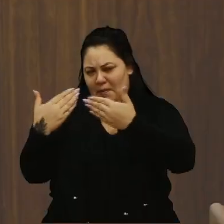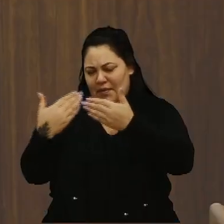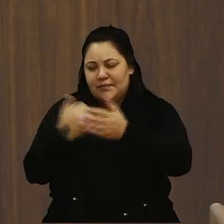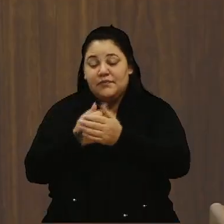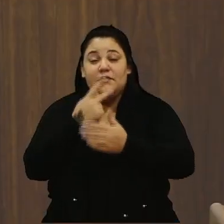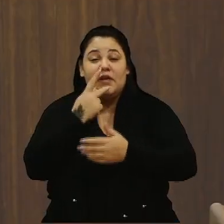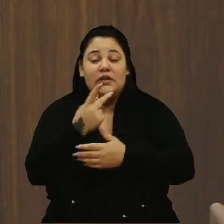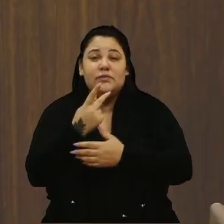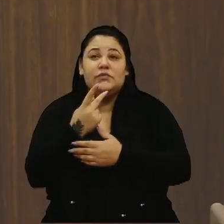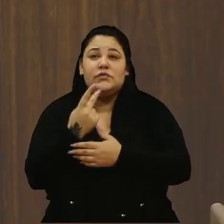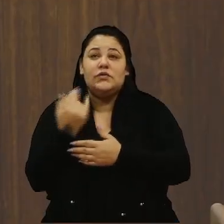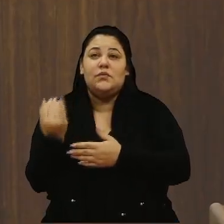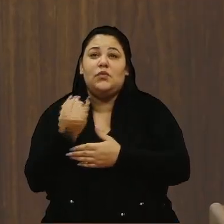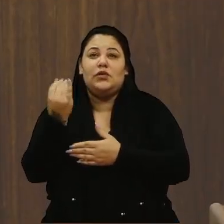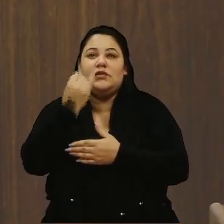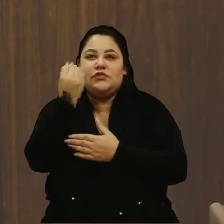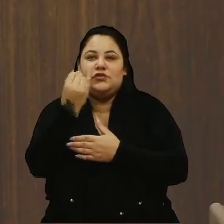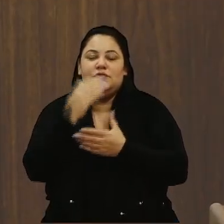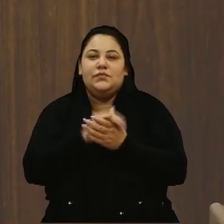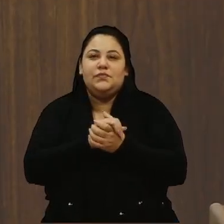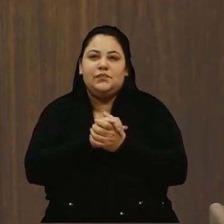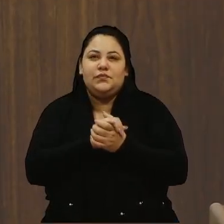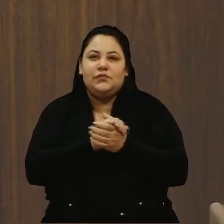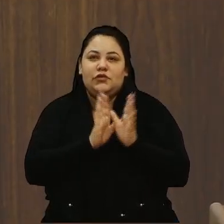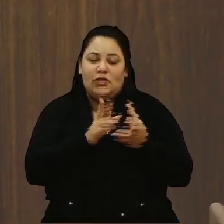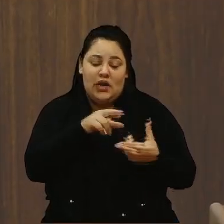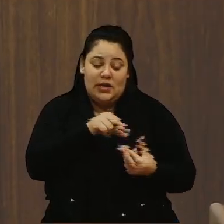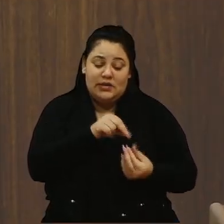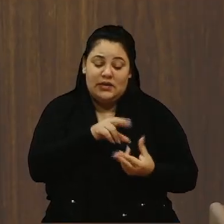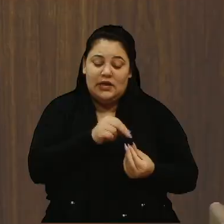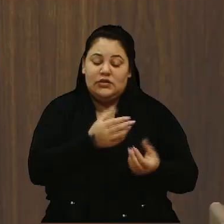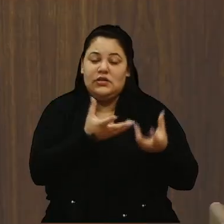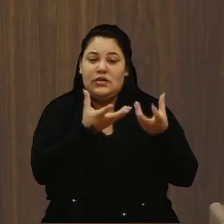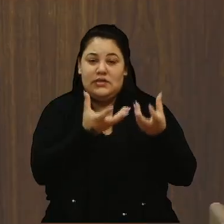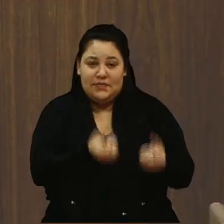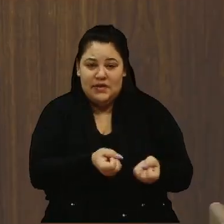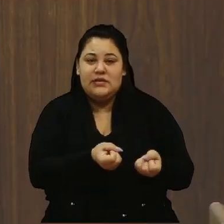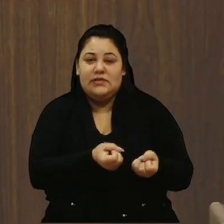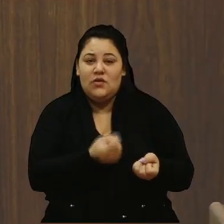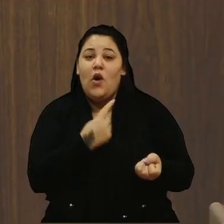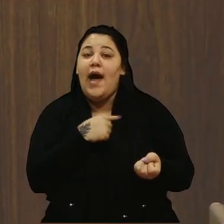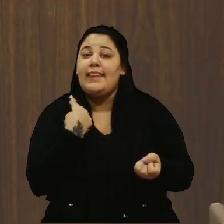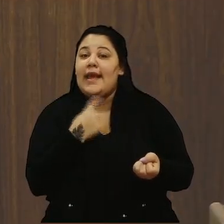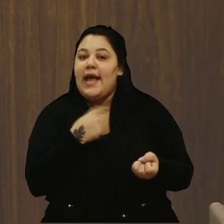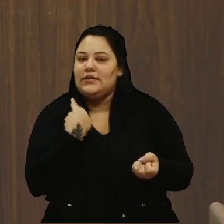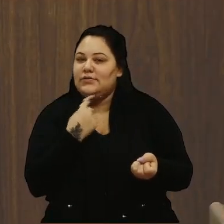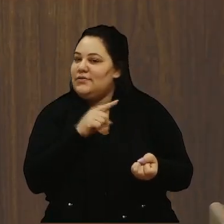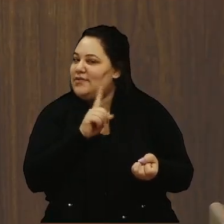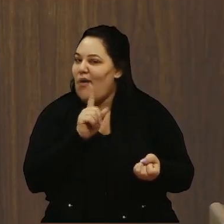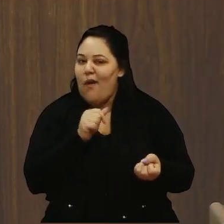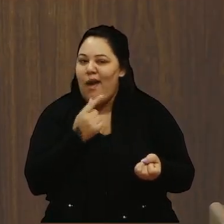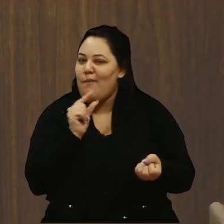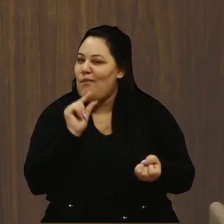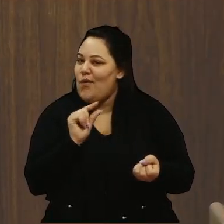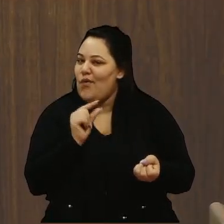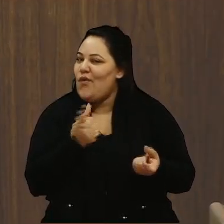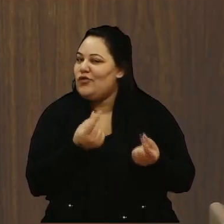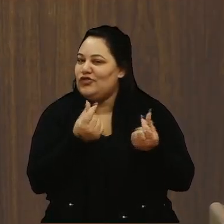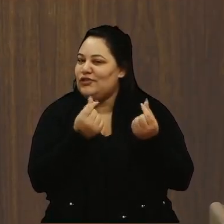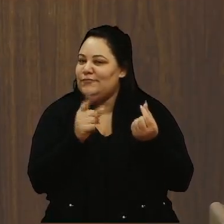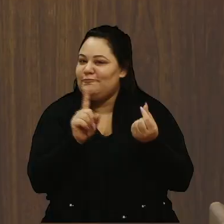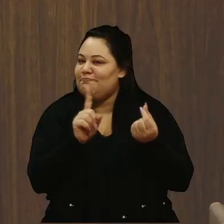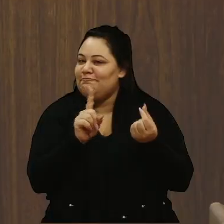de que as reciclagens recebessem esses atrasados, que não é pouco, né? São várias. Isso